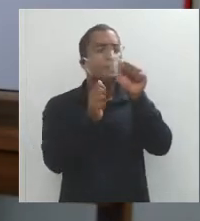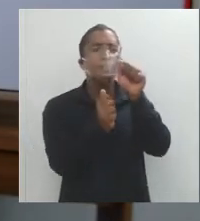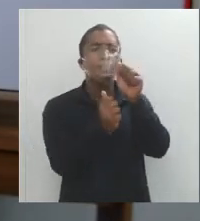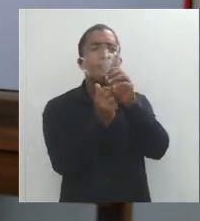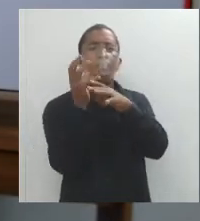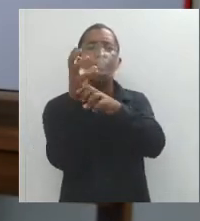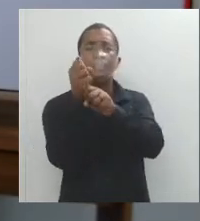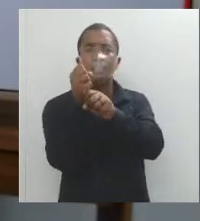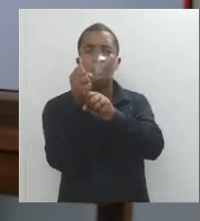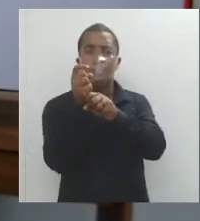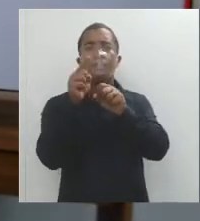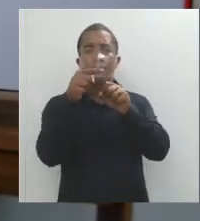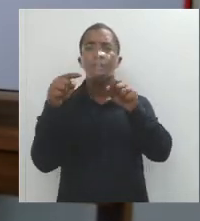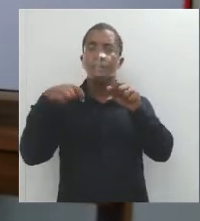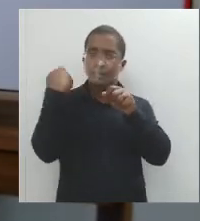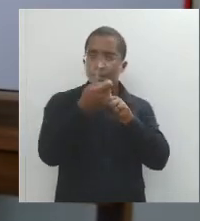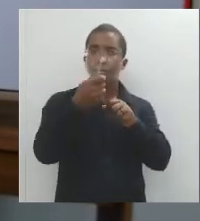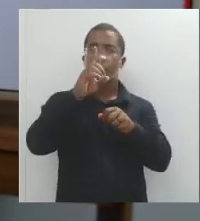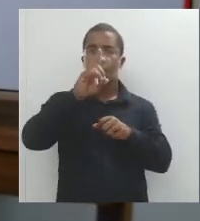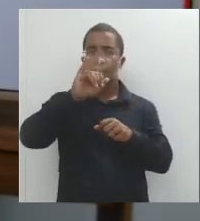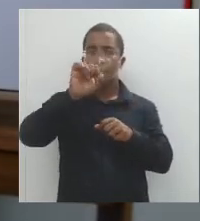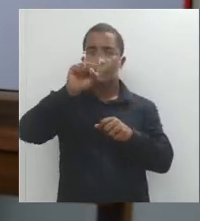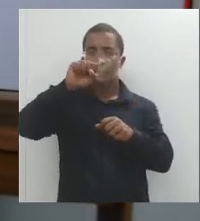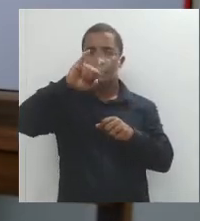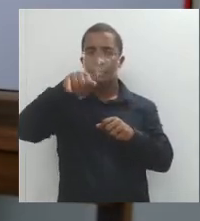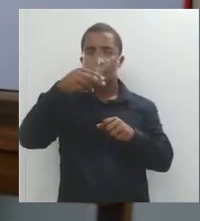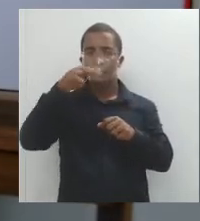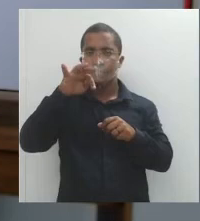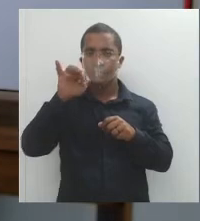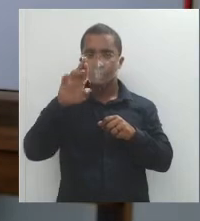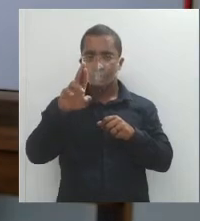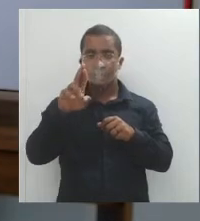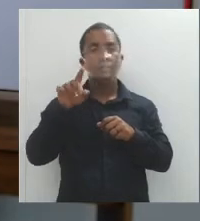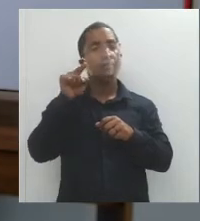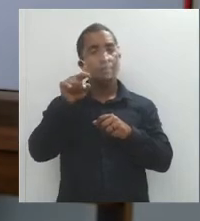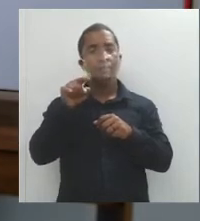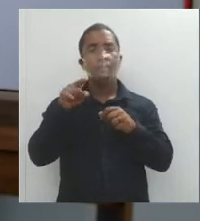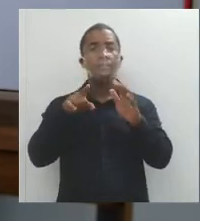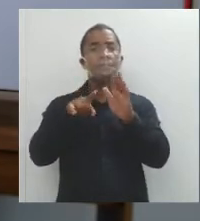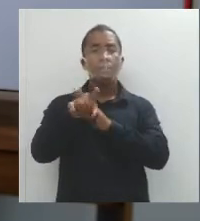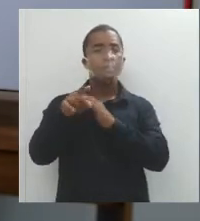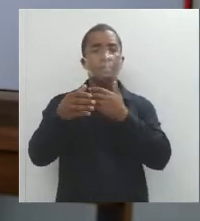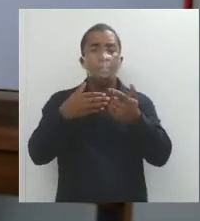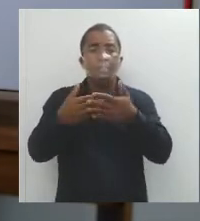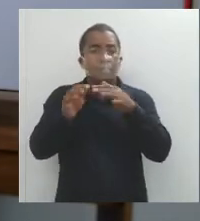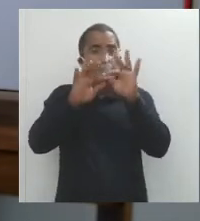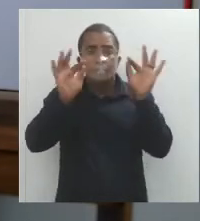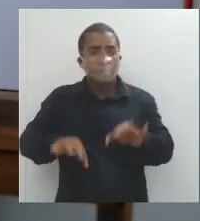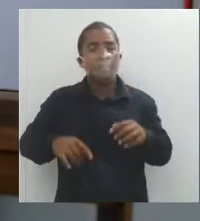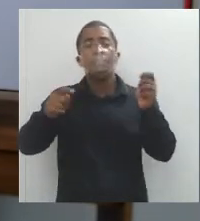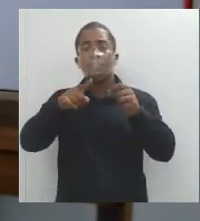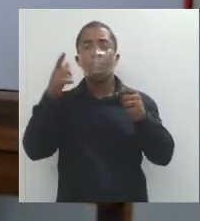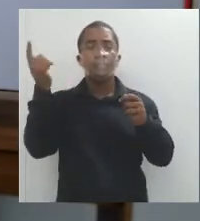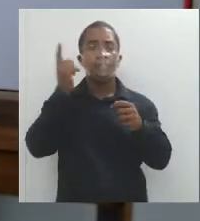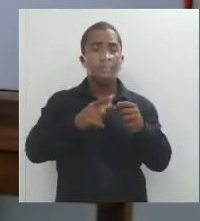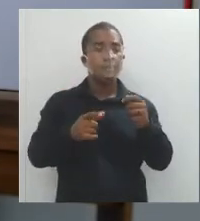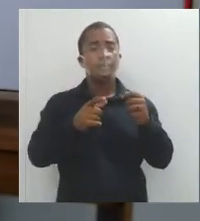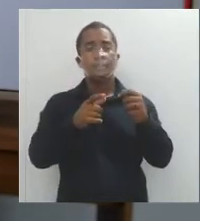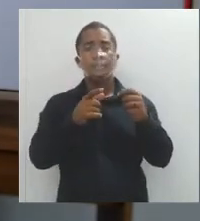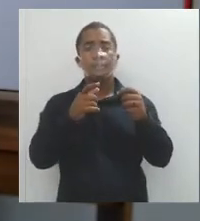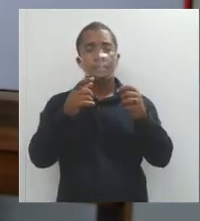É o disjuntor. Então, ó, ele vai pedir a você qual é o disjuntor. Basta você usar qualquer fórmula para calcular a corrente